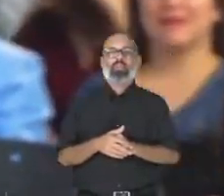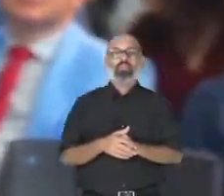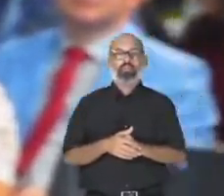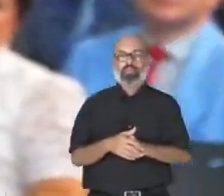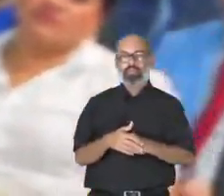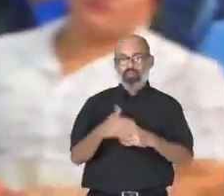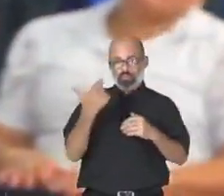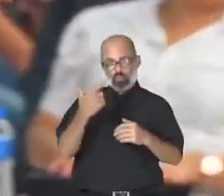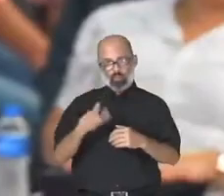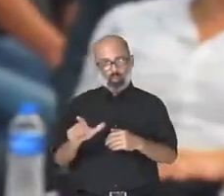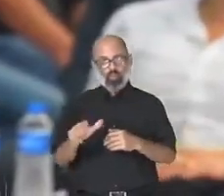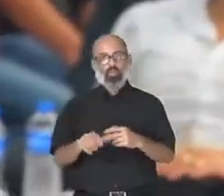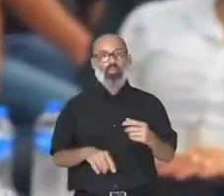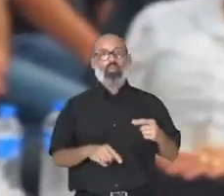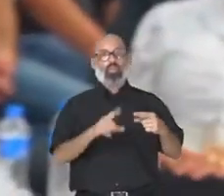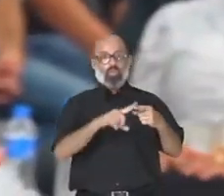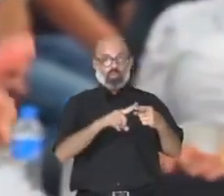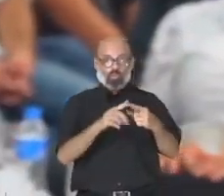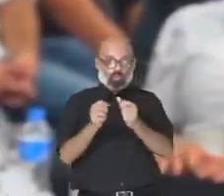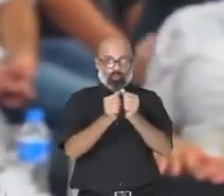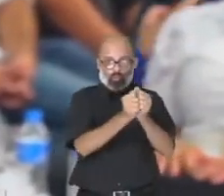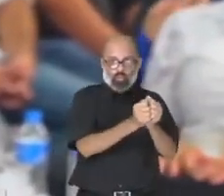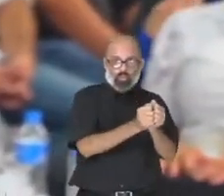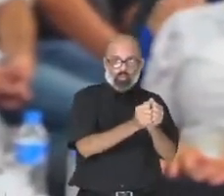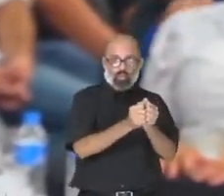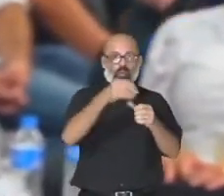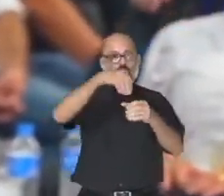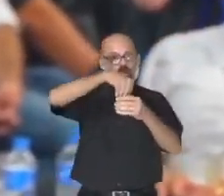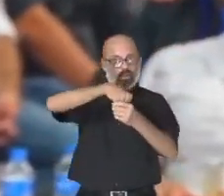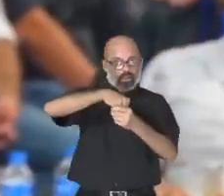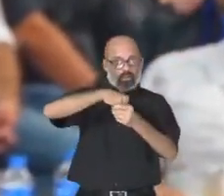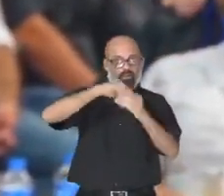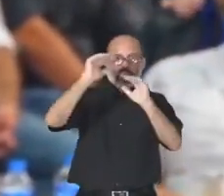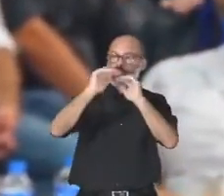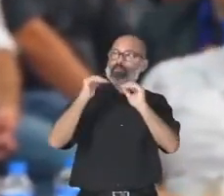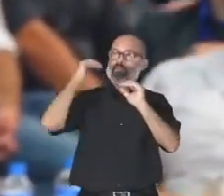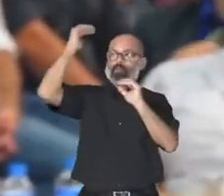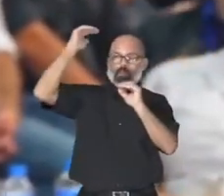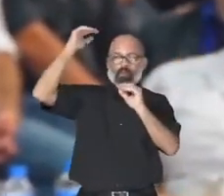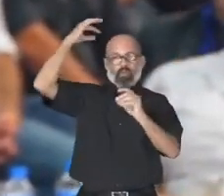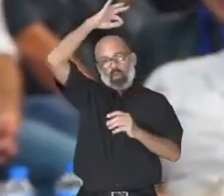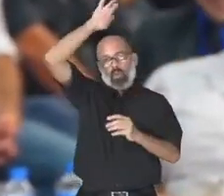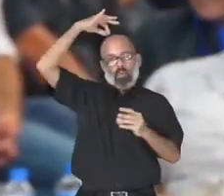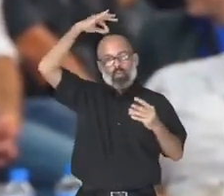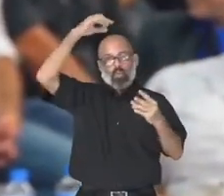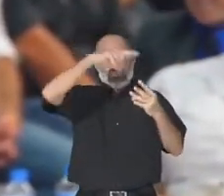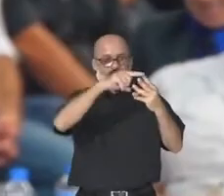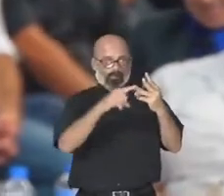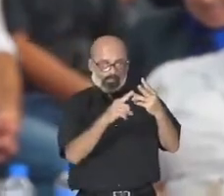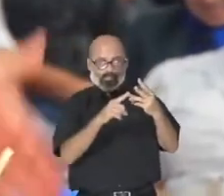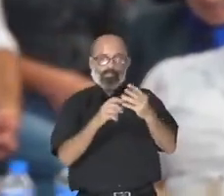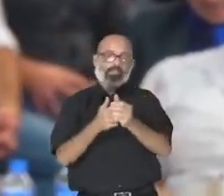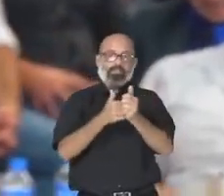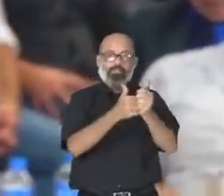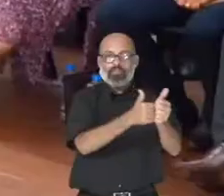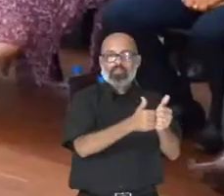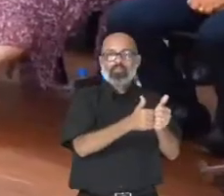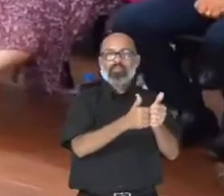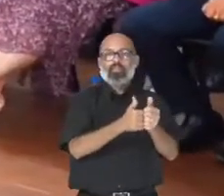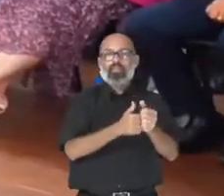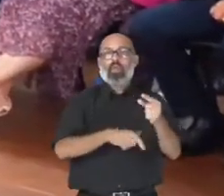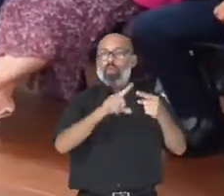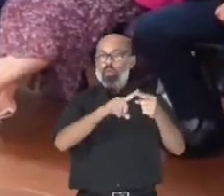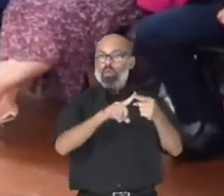Vamos lá? Com, em, sobre. Consegue me acompanhar?